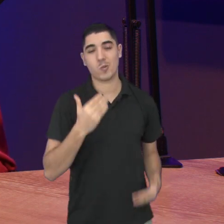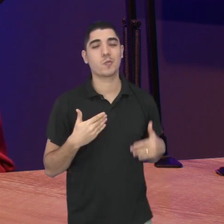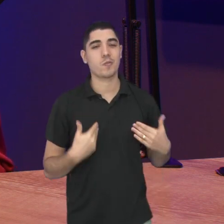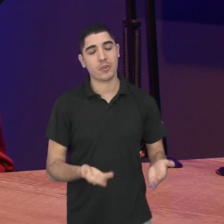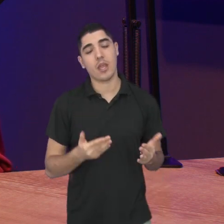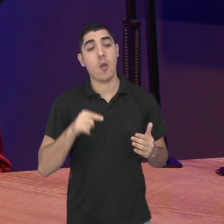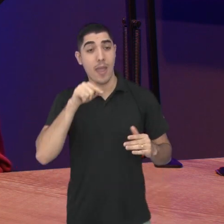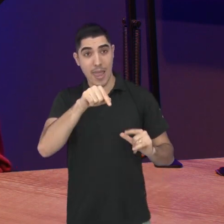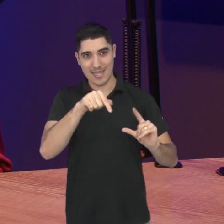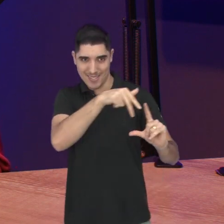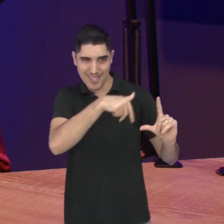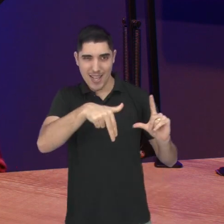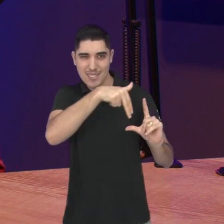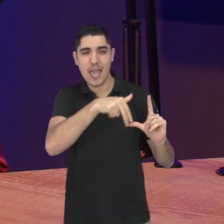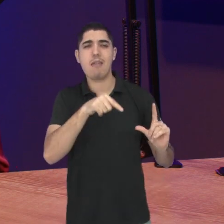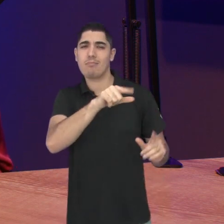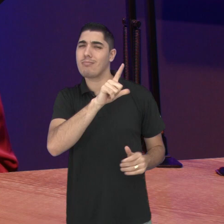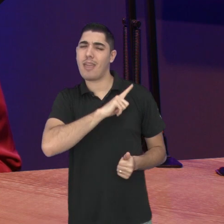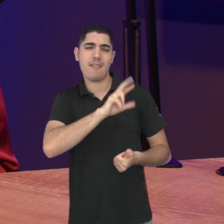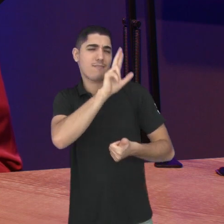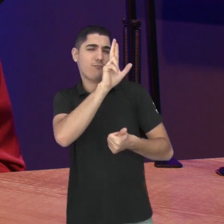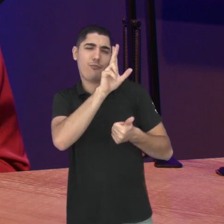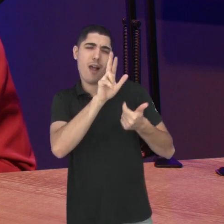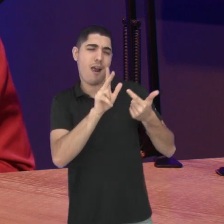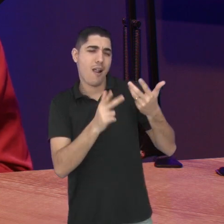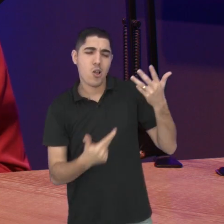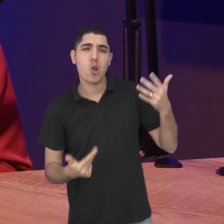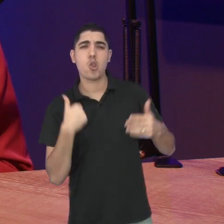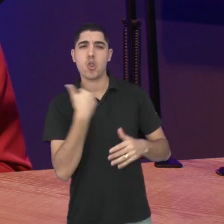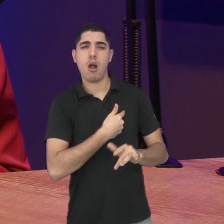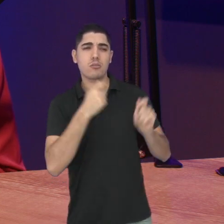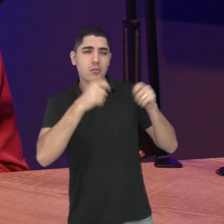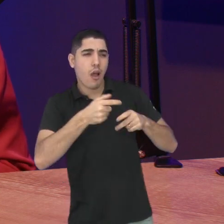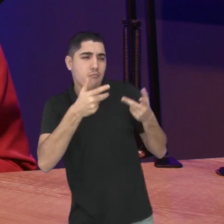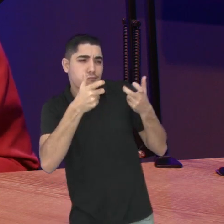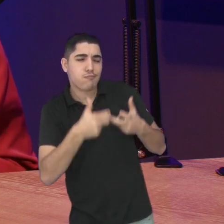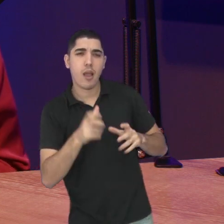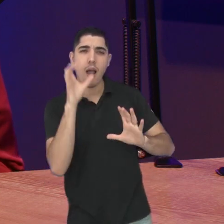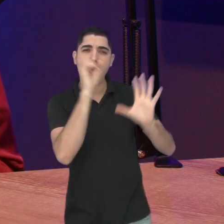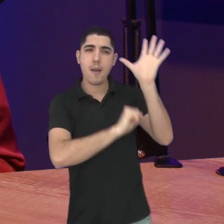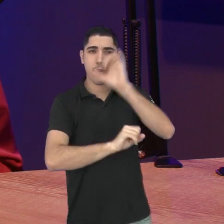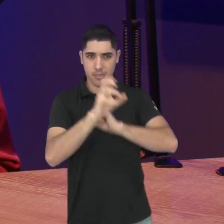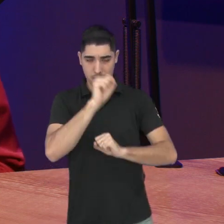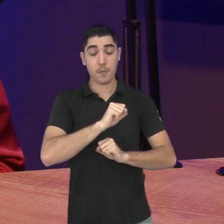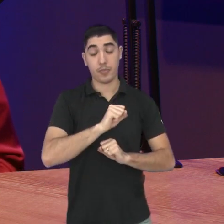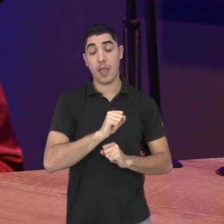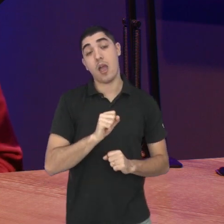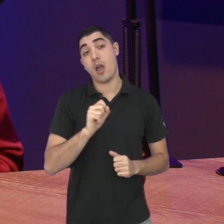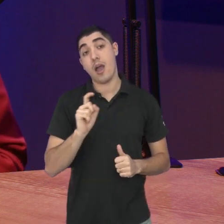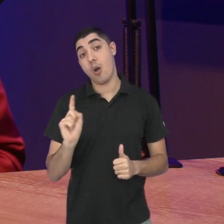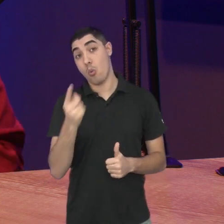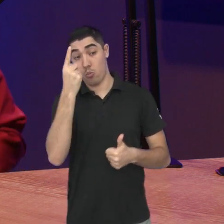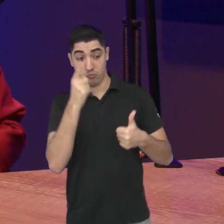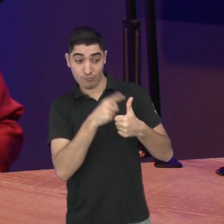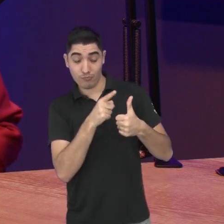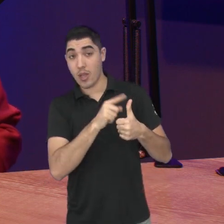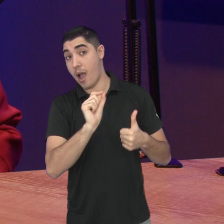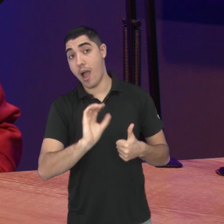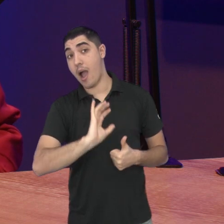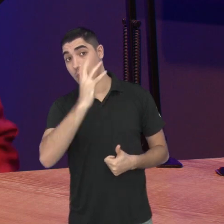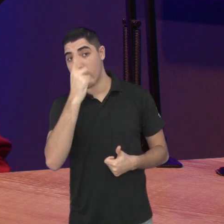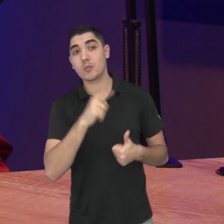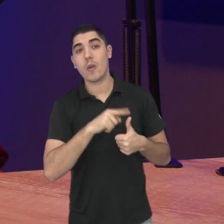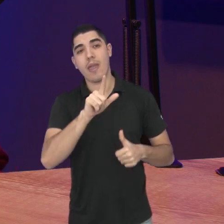de Chihiro tem várias perspectivas, né? Tem várias coisas que a gente pode observar nessa animação, e uma delas é a situação de